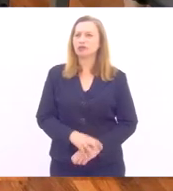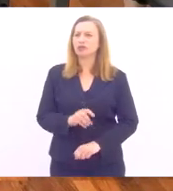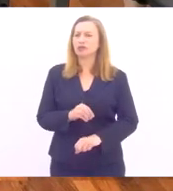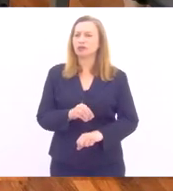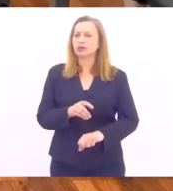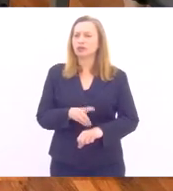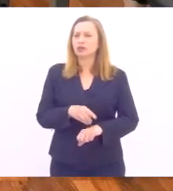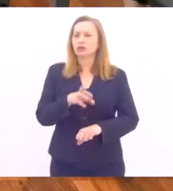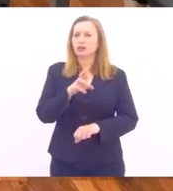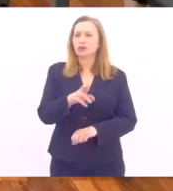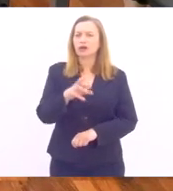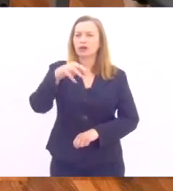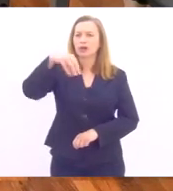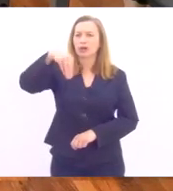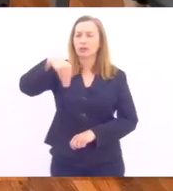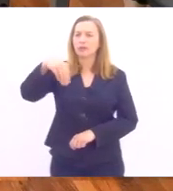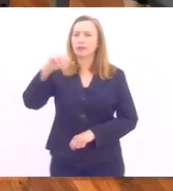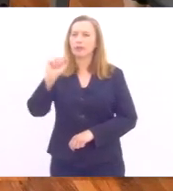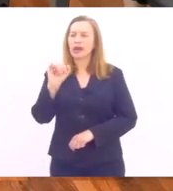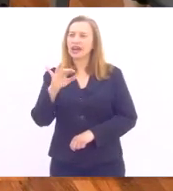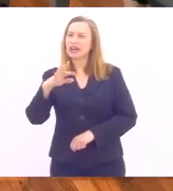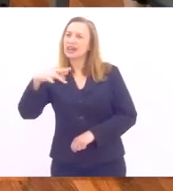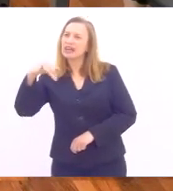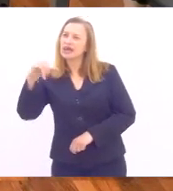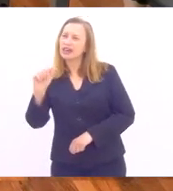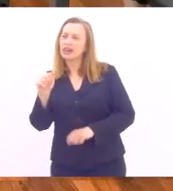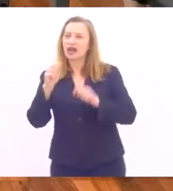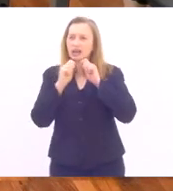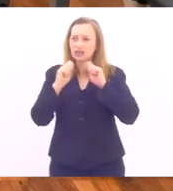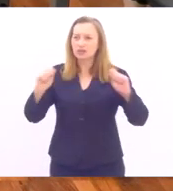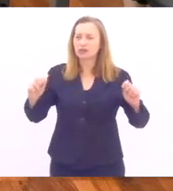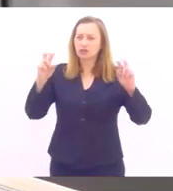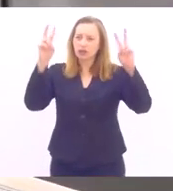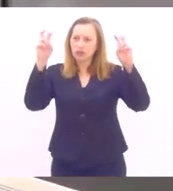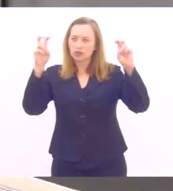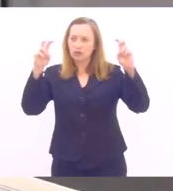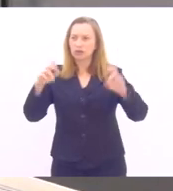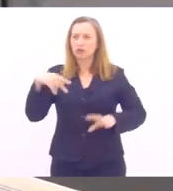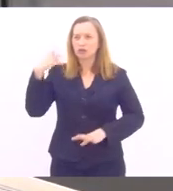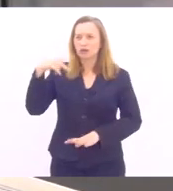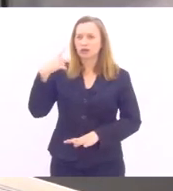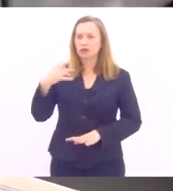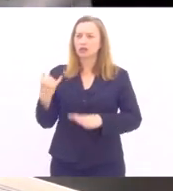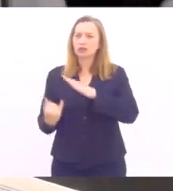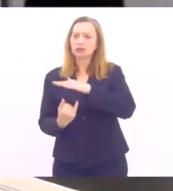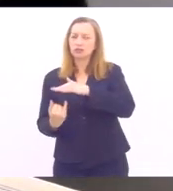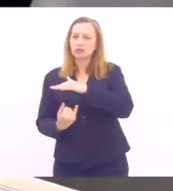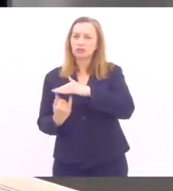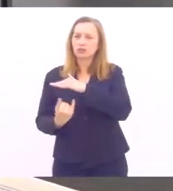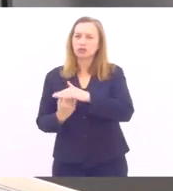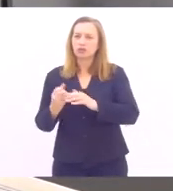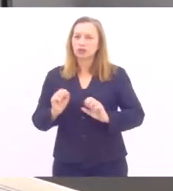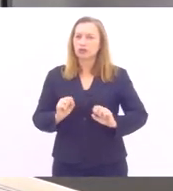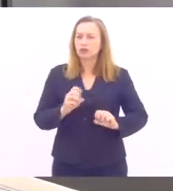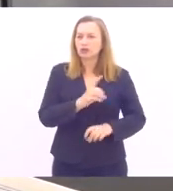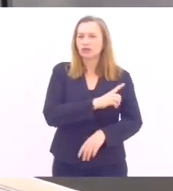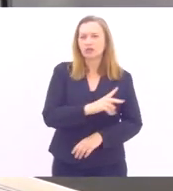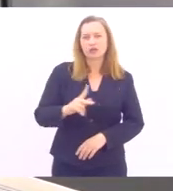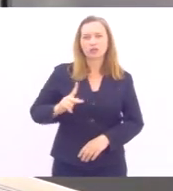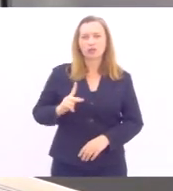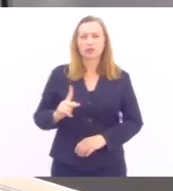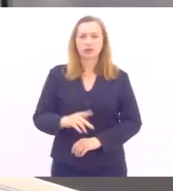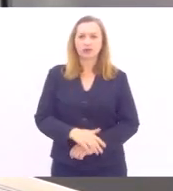Doutora Maria Carmen Sá, assessora de assuntos parlamentares e institucionais da Defensoria